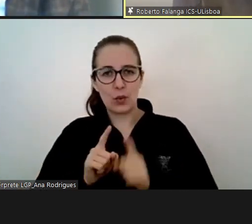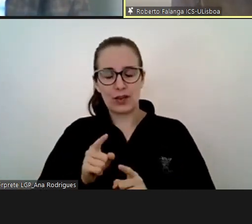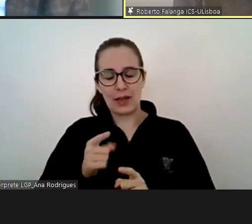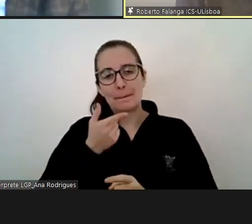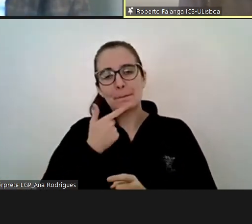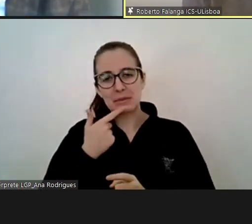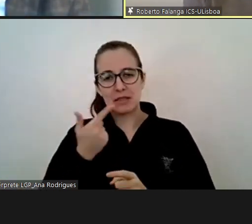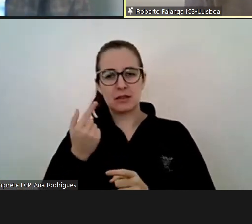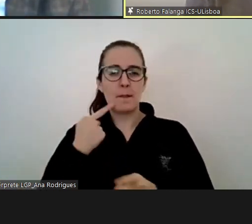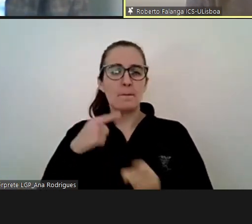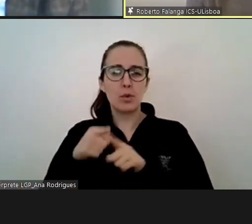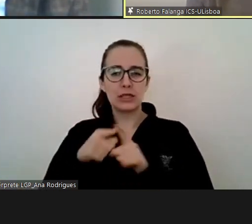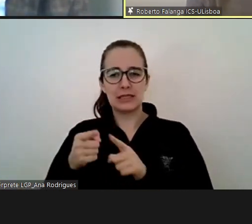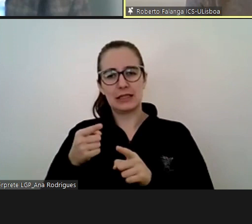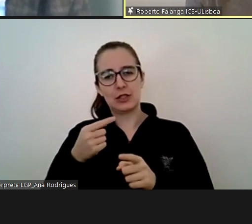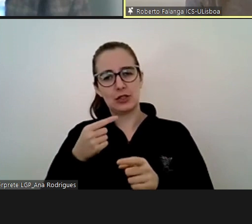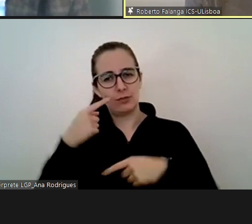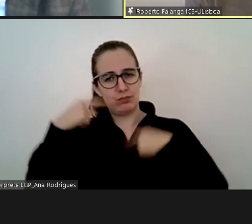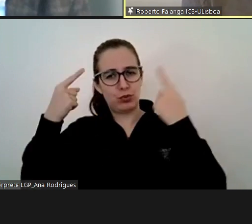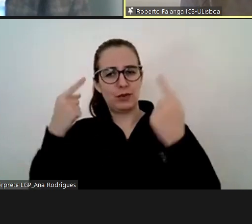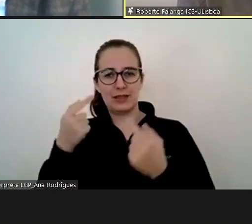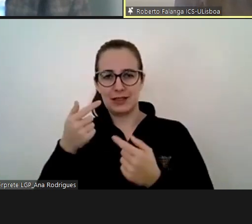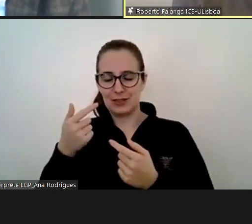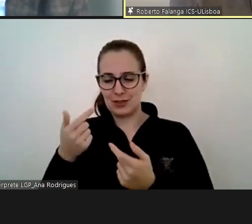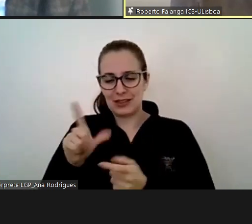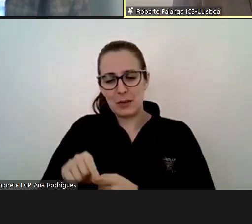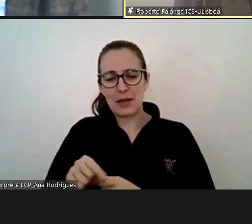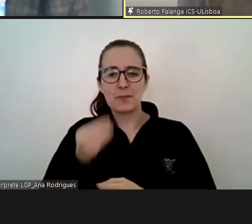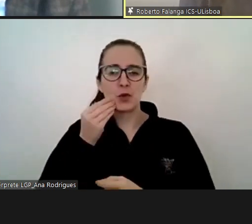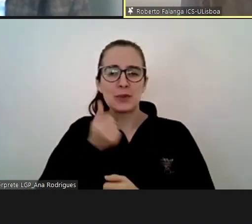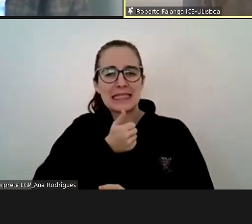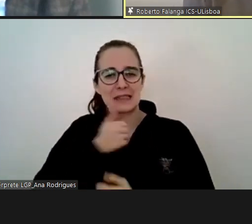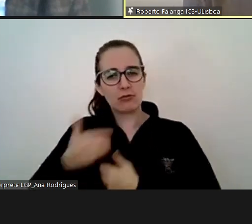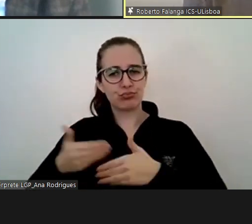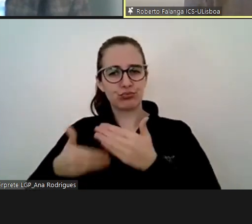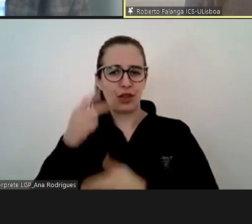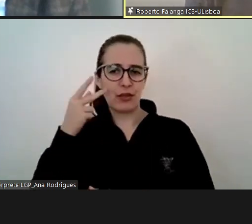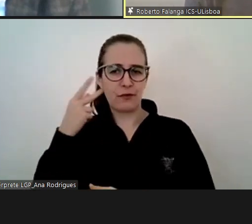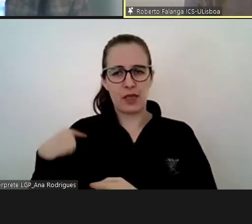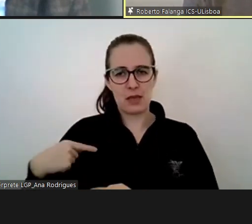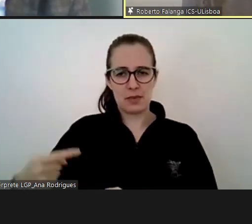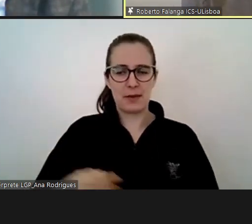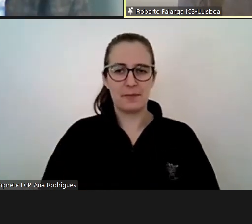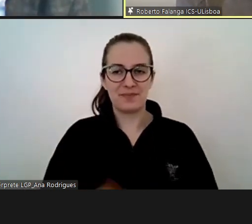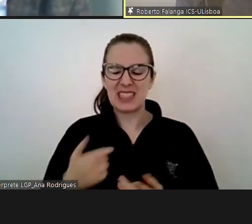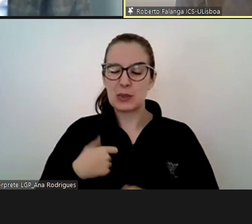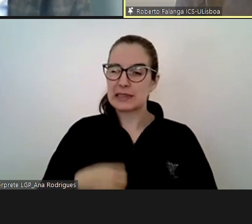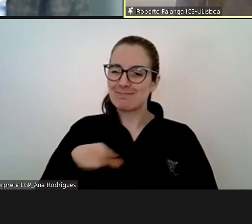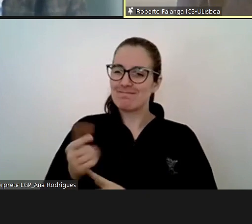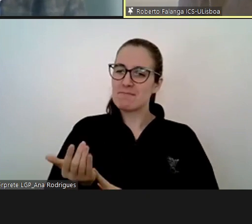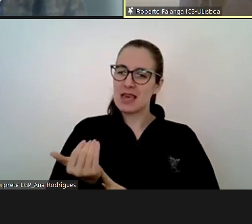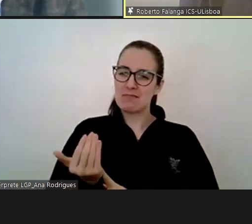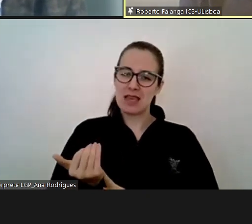políticas públicas, portanto, dentro do processo de decisão democrática. E é isto que está a faltar.